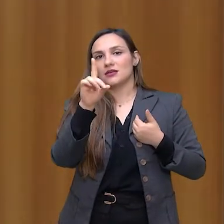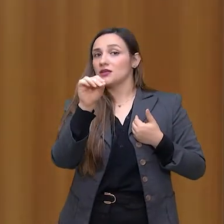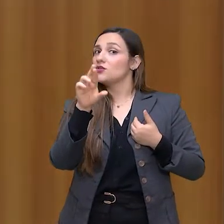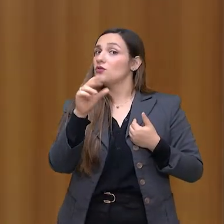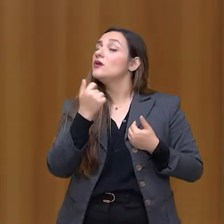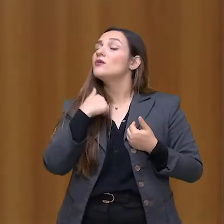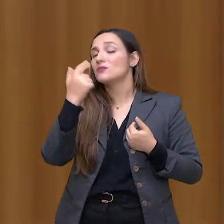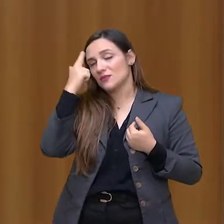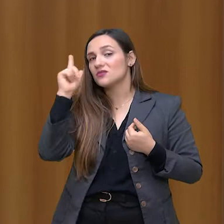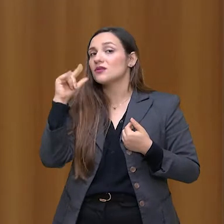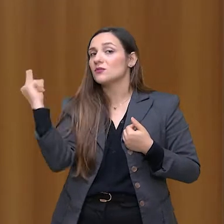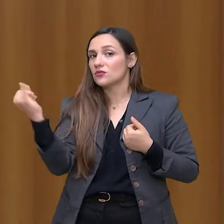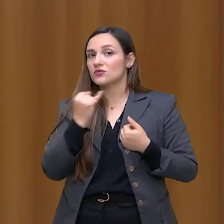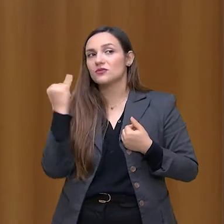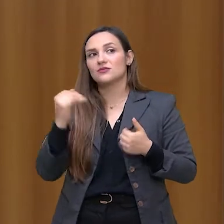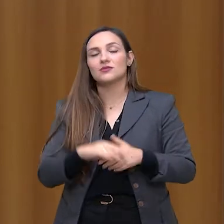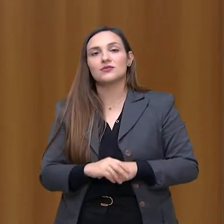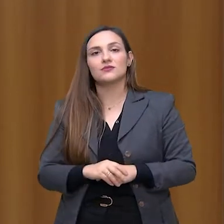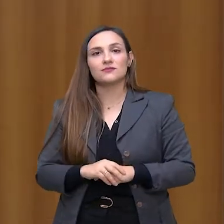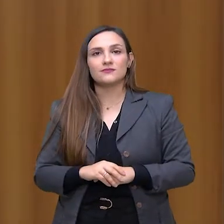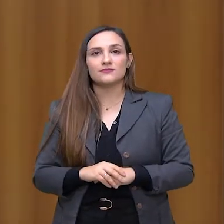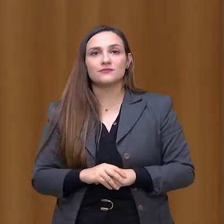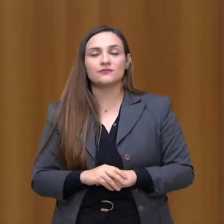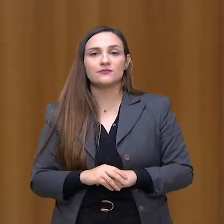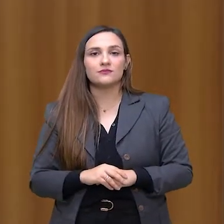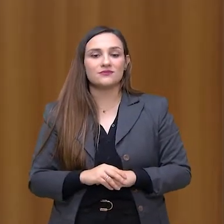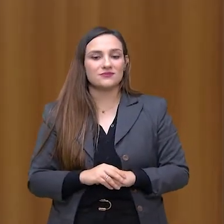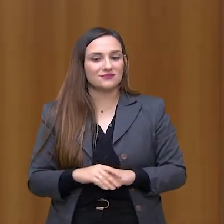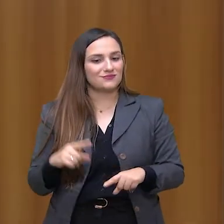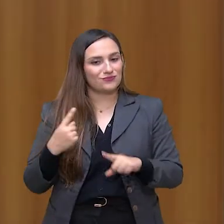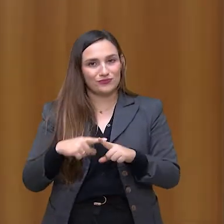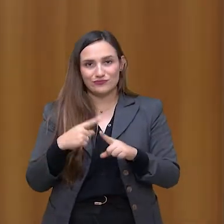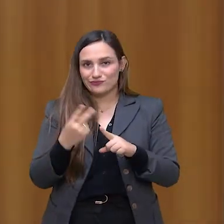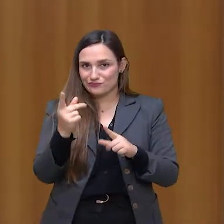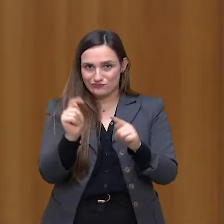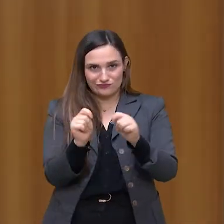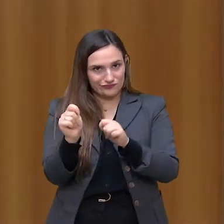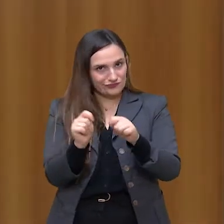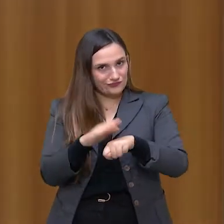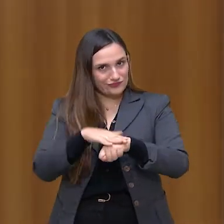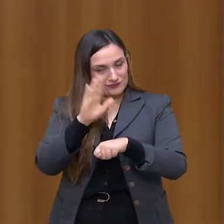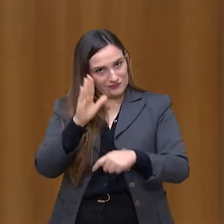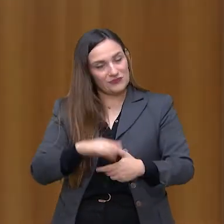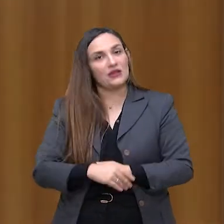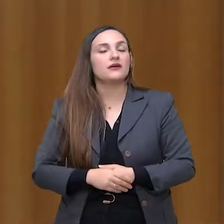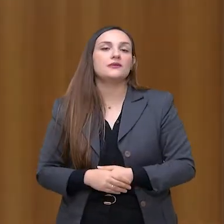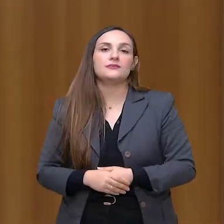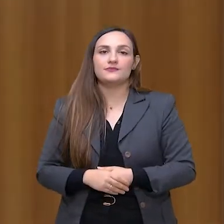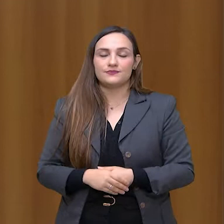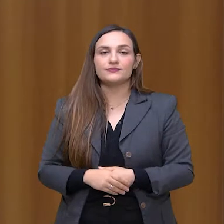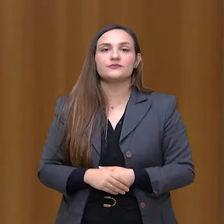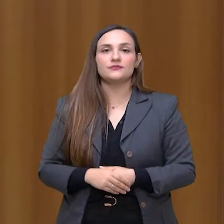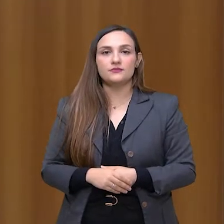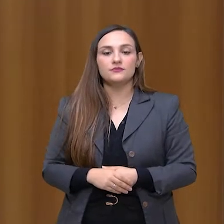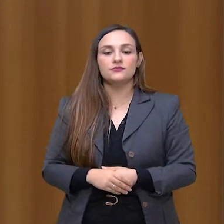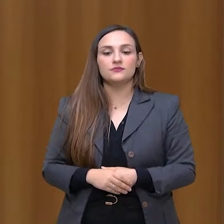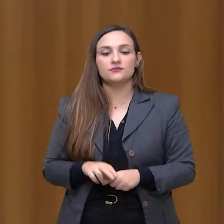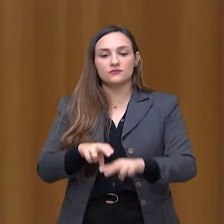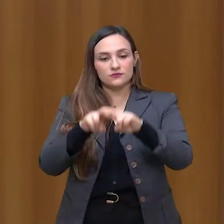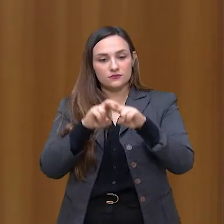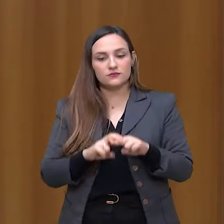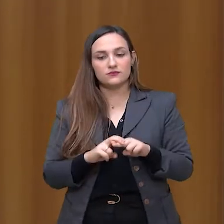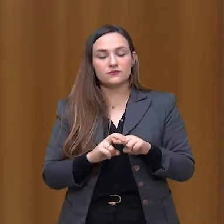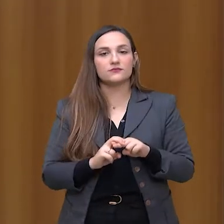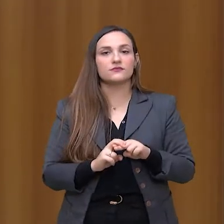Acho importante isso. E também gera uma eficiência econômica. Então, assim, em relação